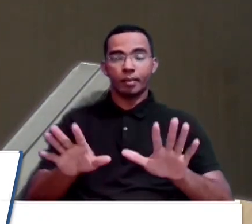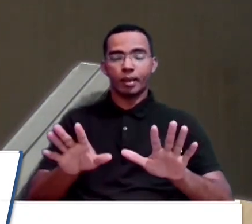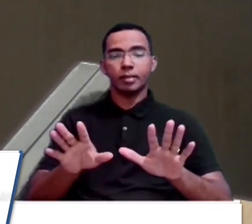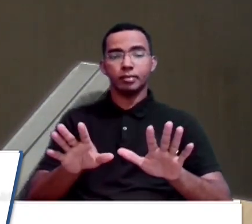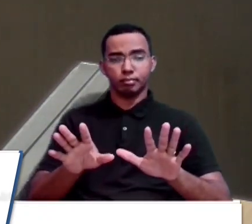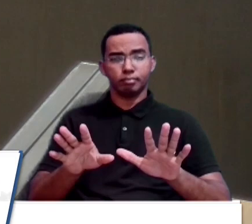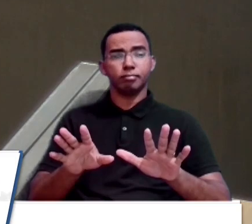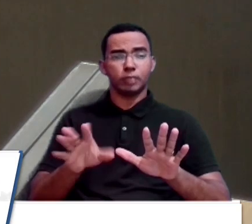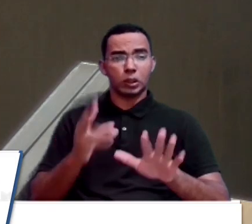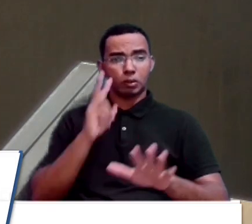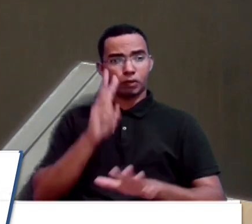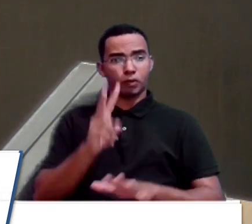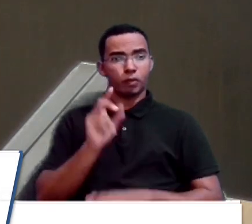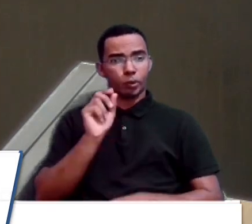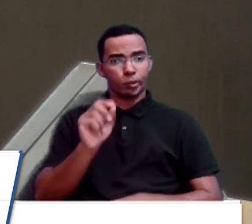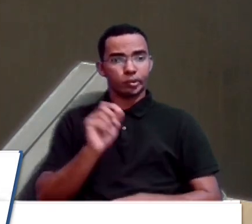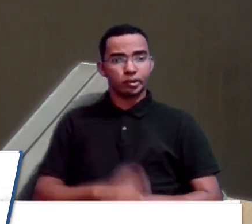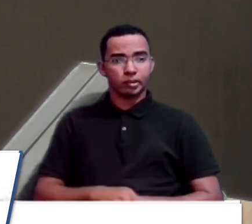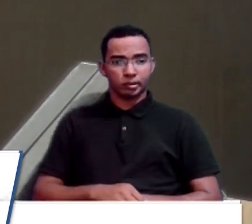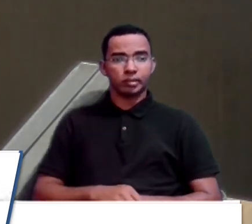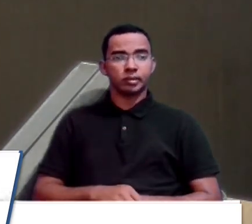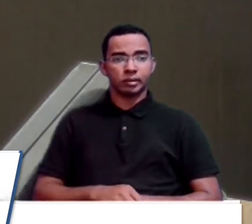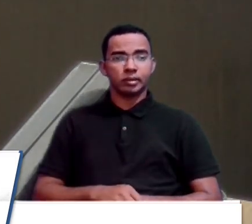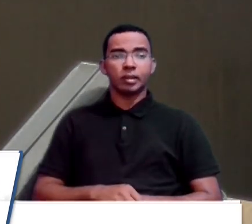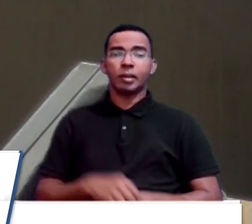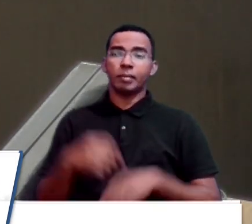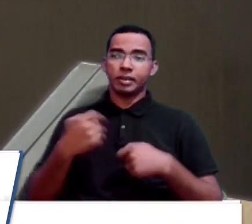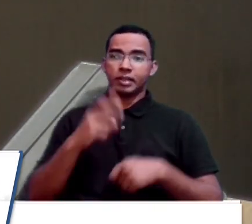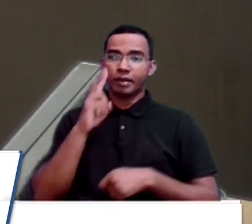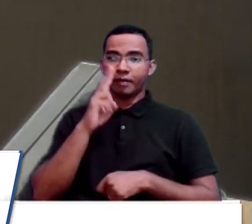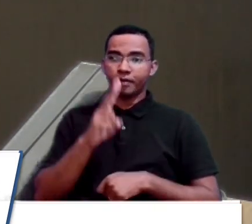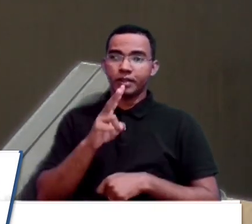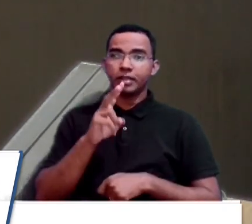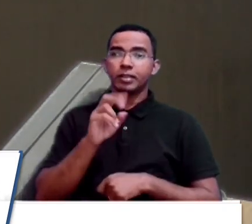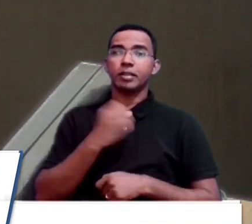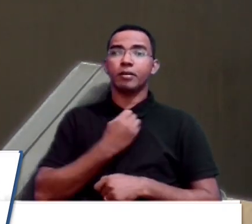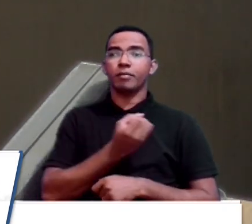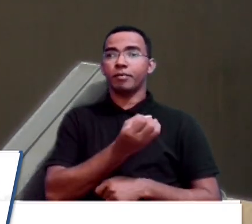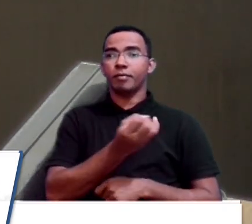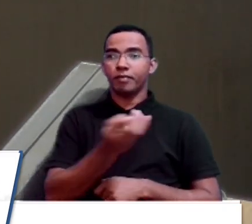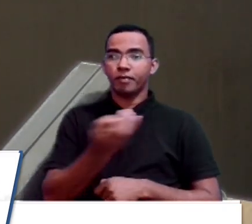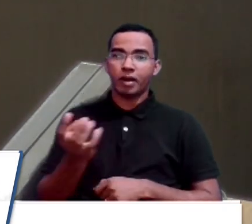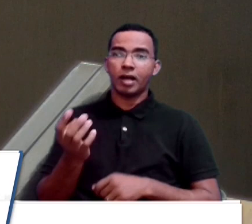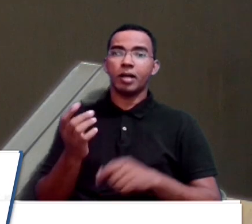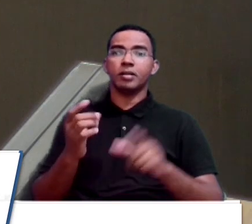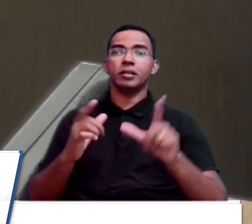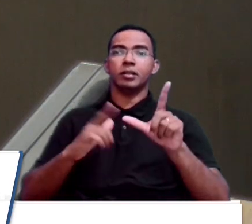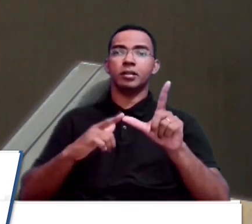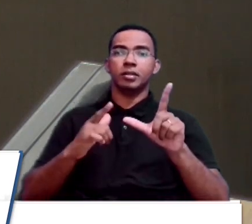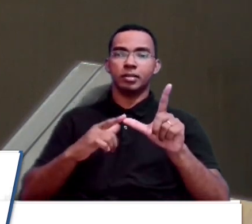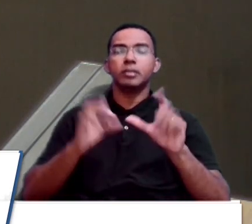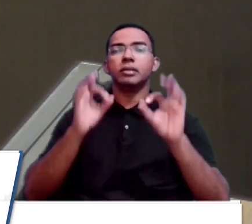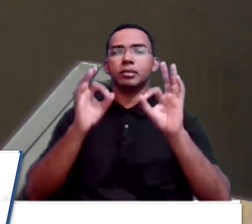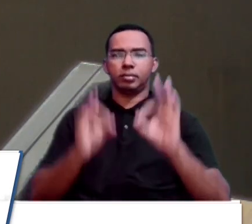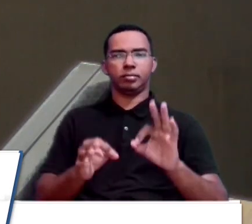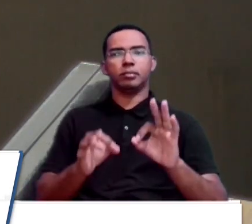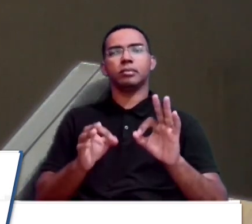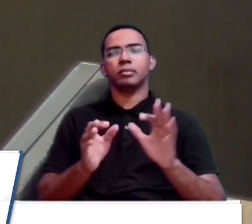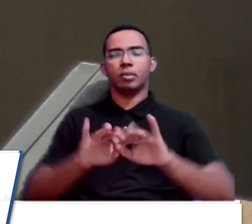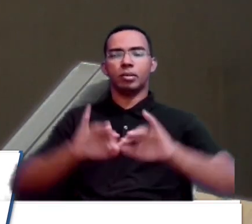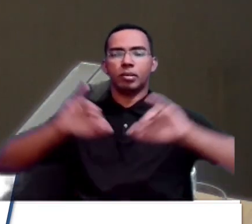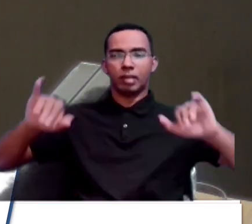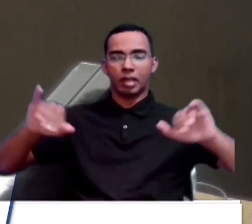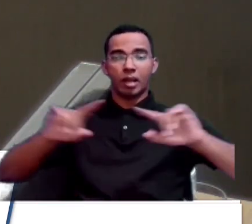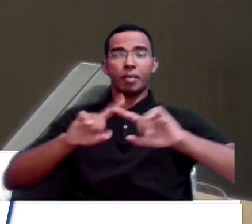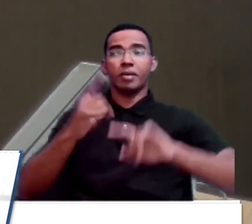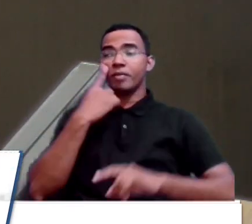gente ouviu lá, a gente tem que ver que são vários lados. Eu falei, tudo bem, são vários lados, só que vocês estão vendo